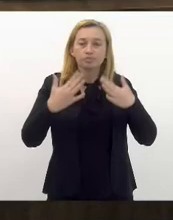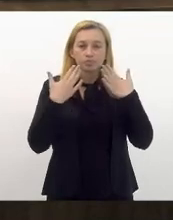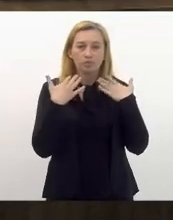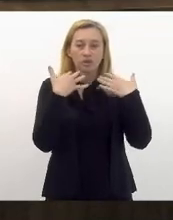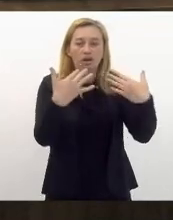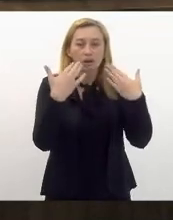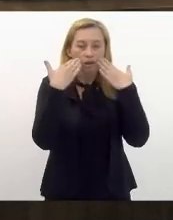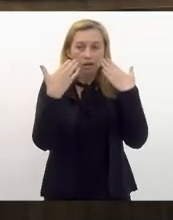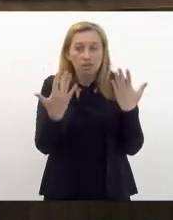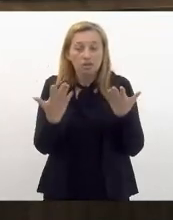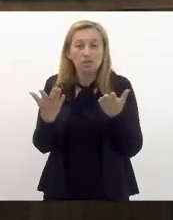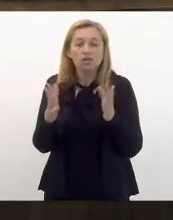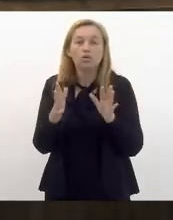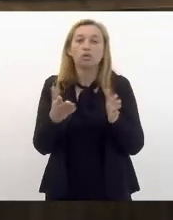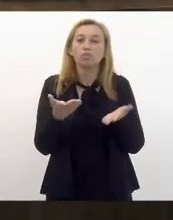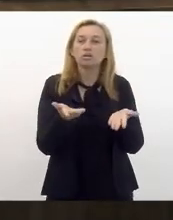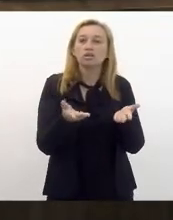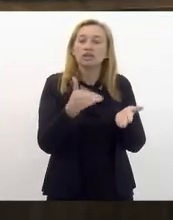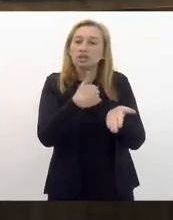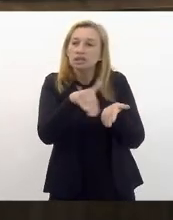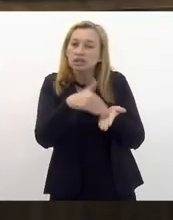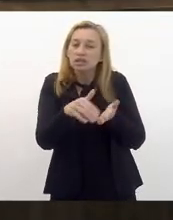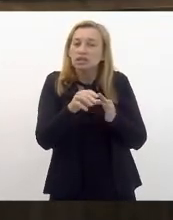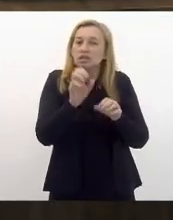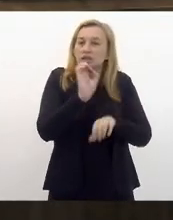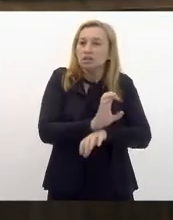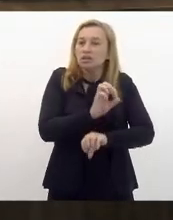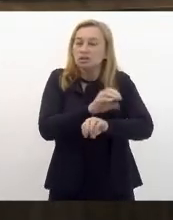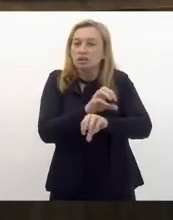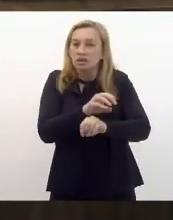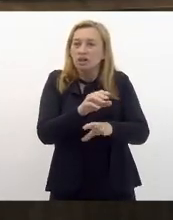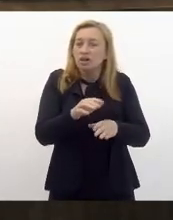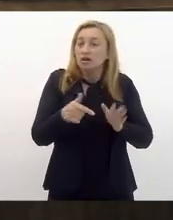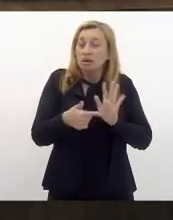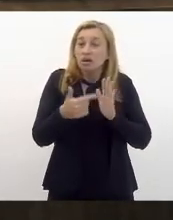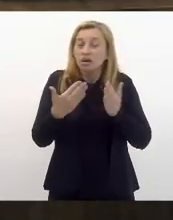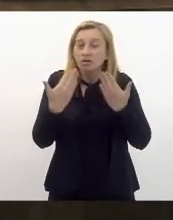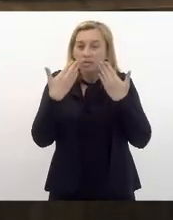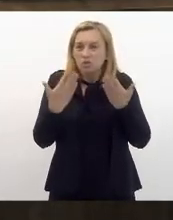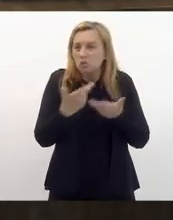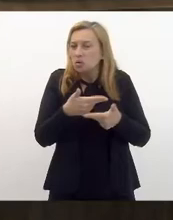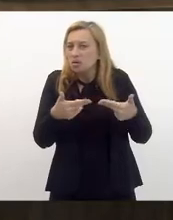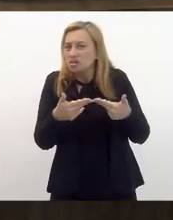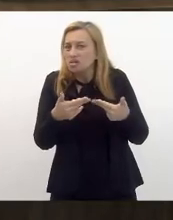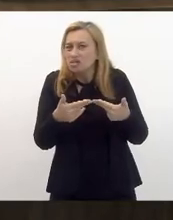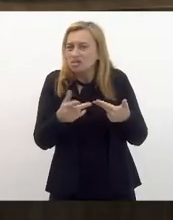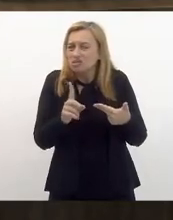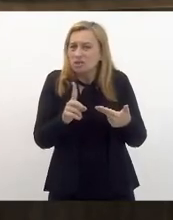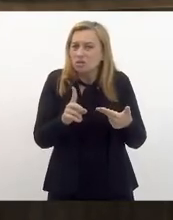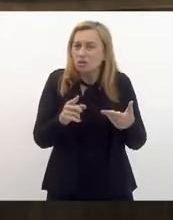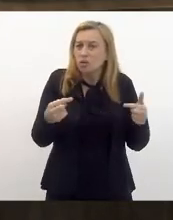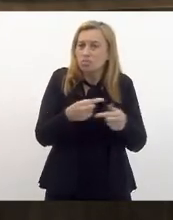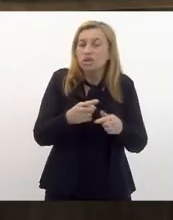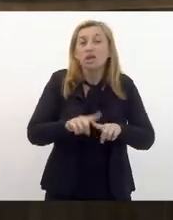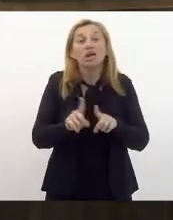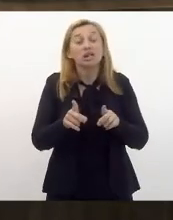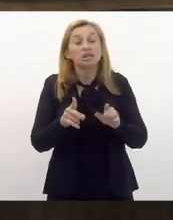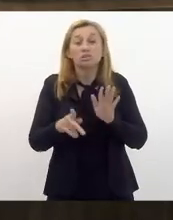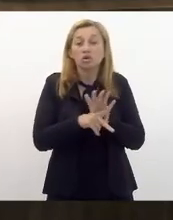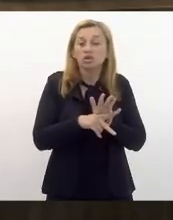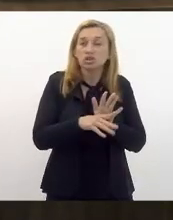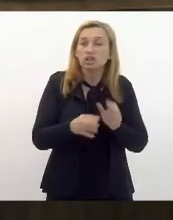a Secretaria de Estado de Educação apresentou a linhas muito Gerais Então esse projeto ele Visa